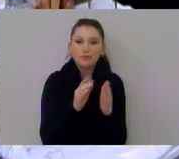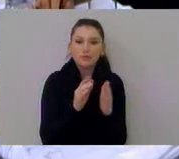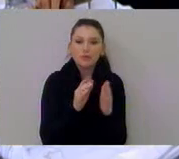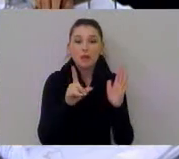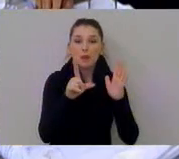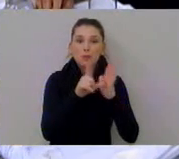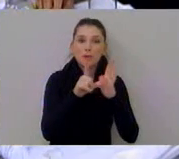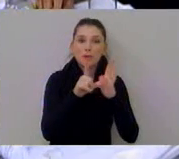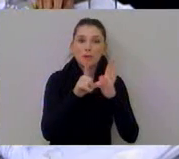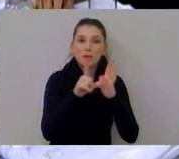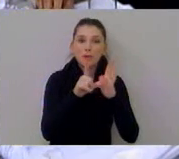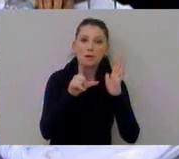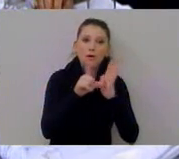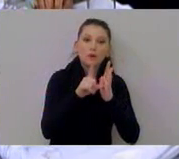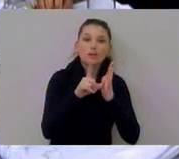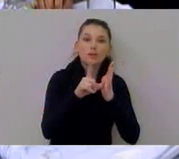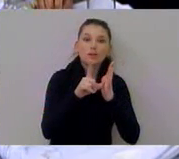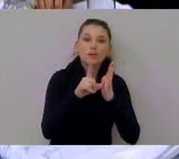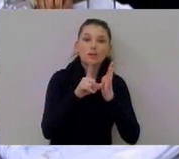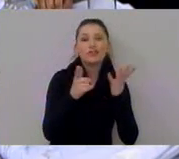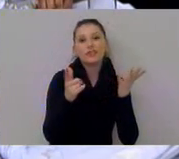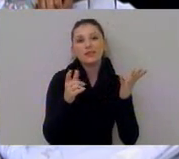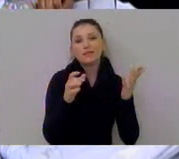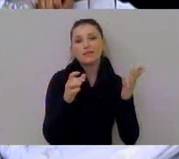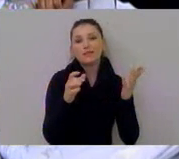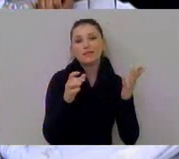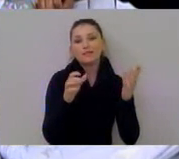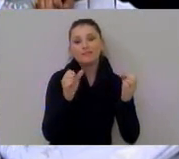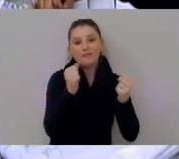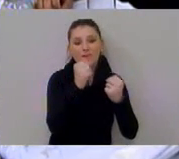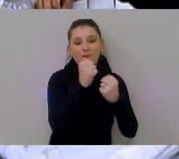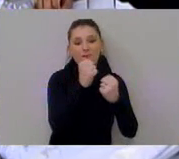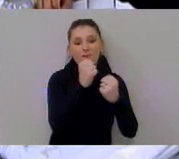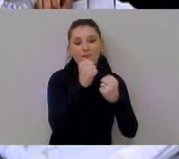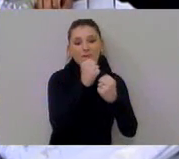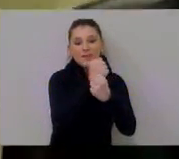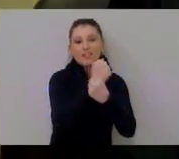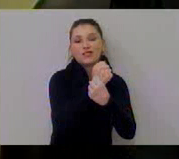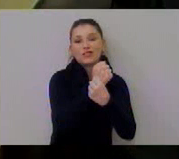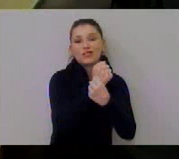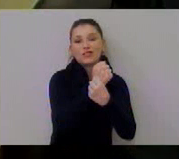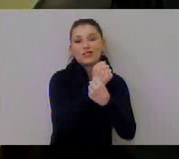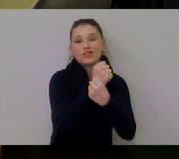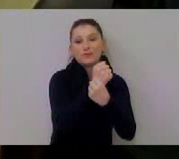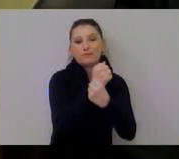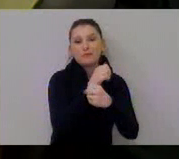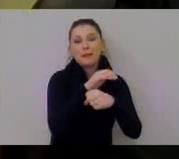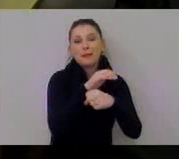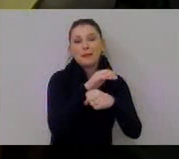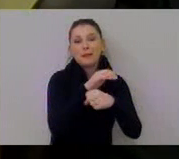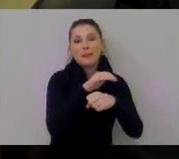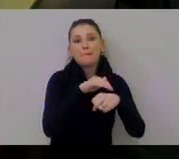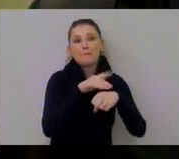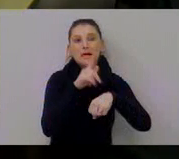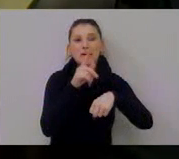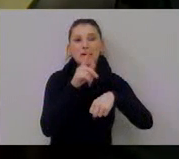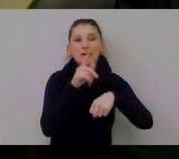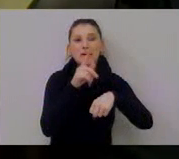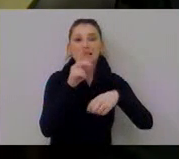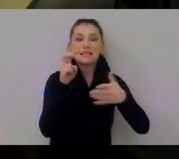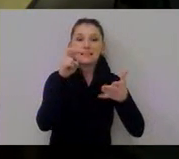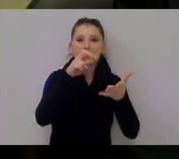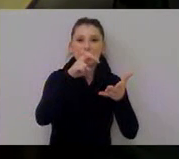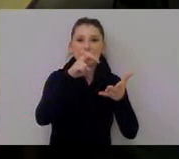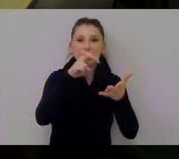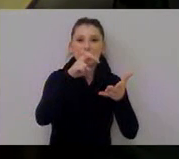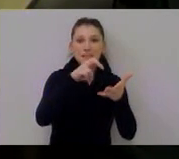Quando não atende com portas trancadas, porque tem medo de